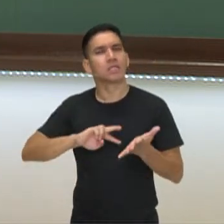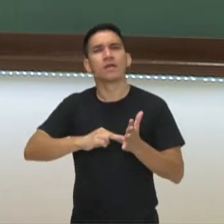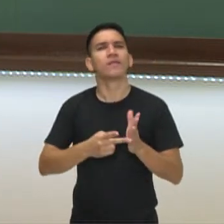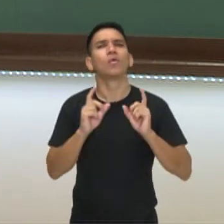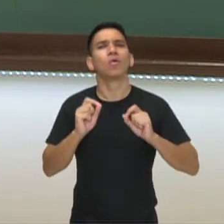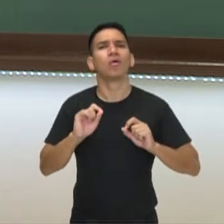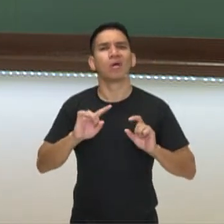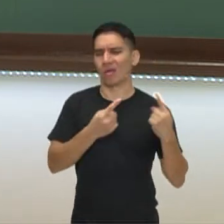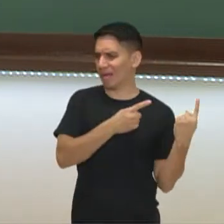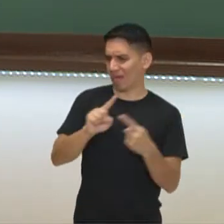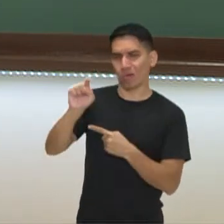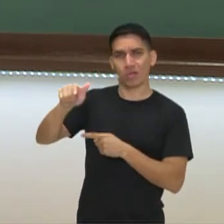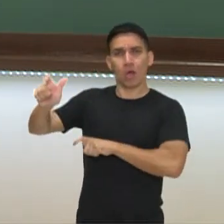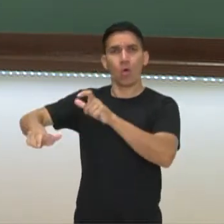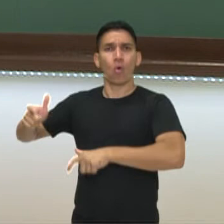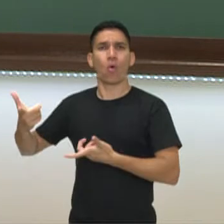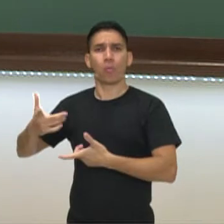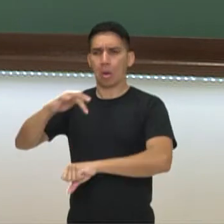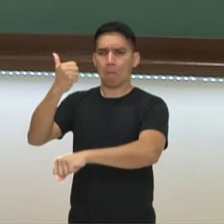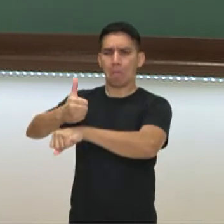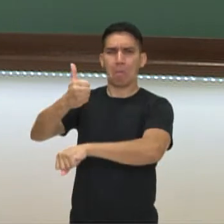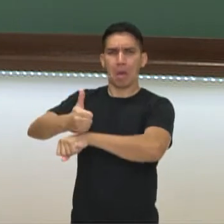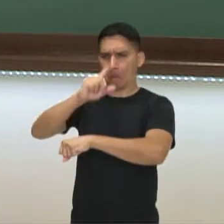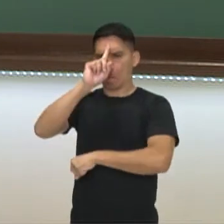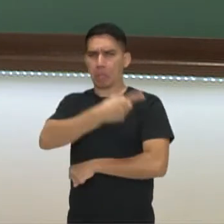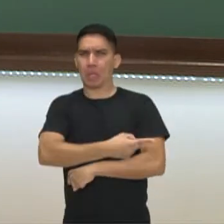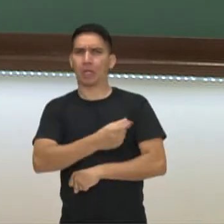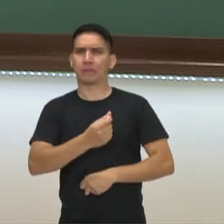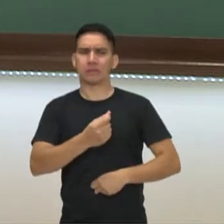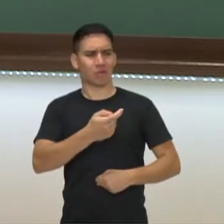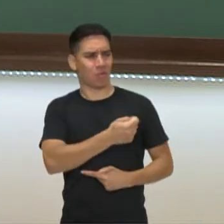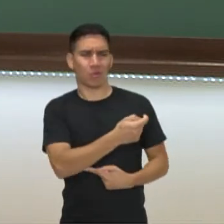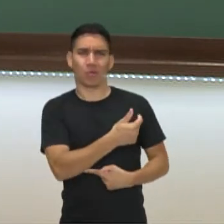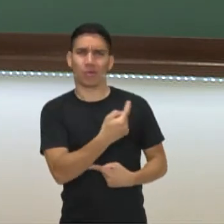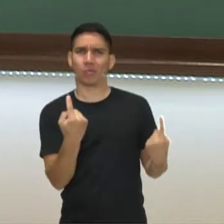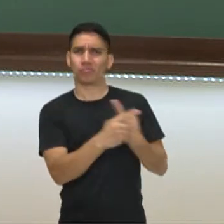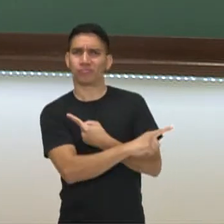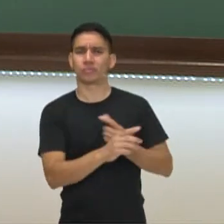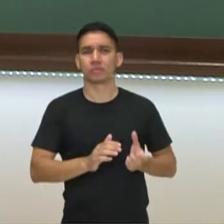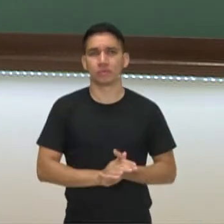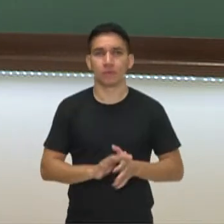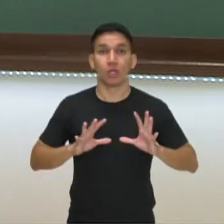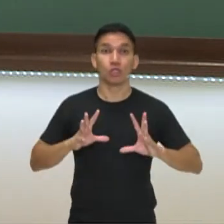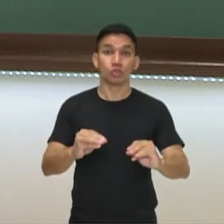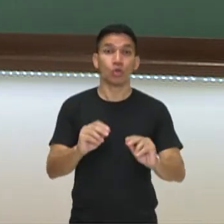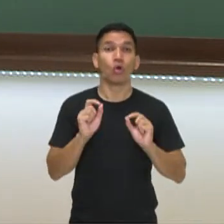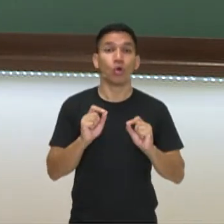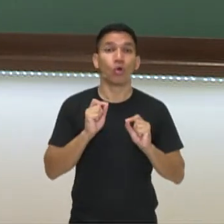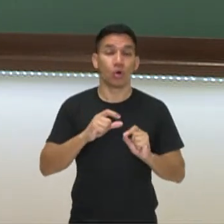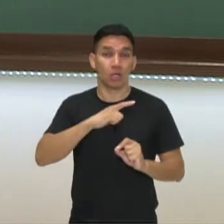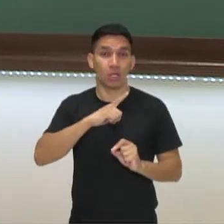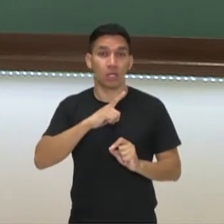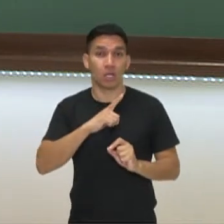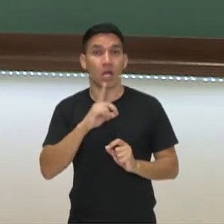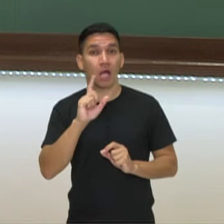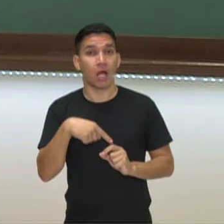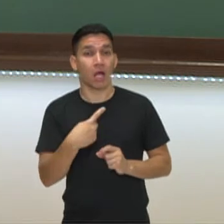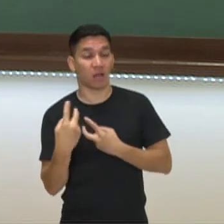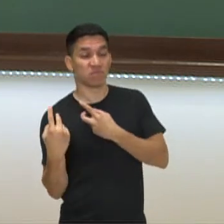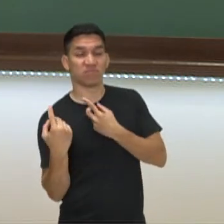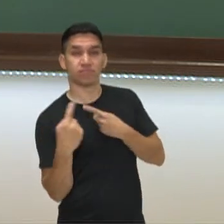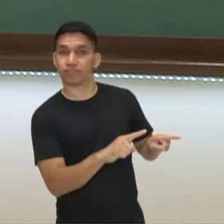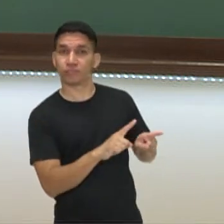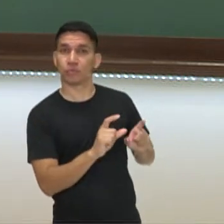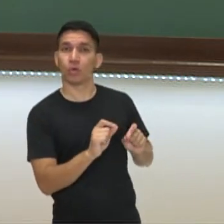grupos autoritários, eles são praticamente inexistentes. E toda a oposição que existe, né, são tratados à força, né, para